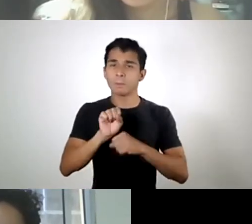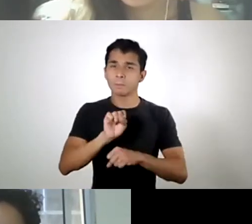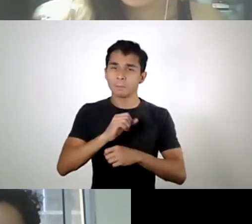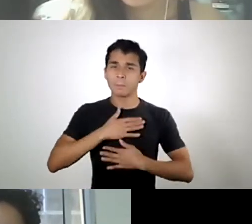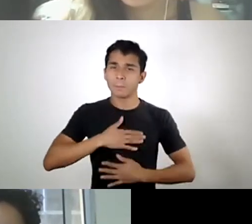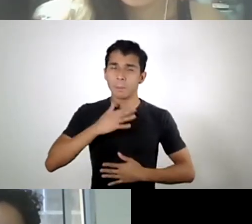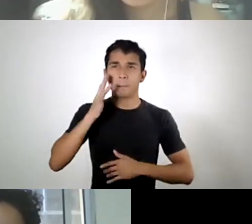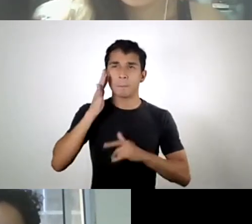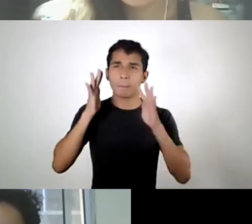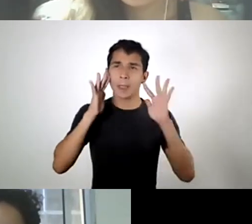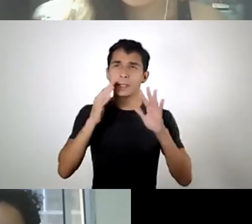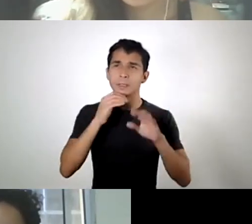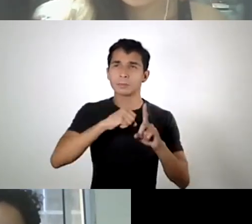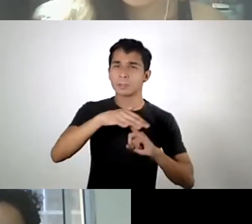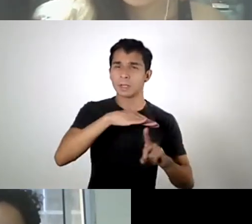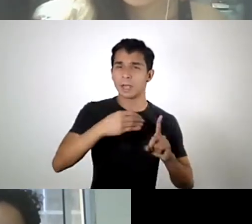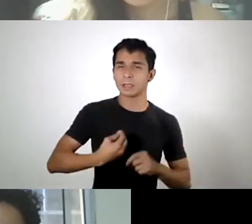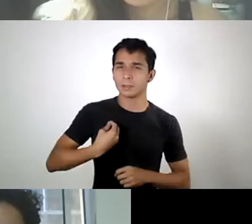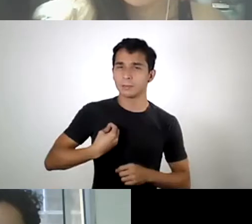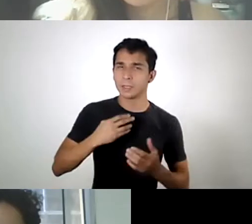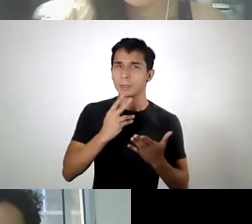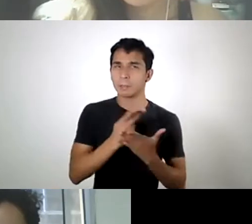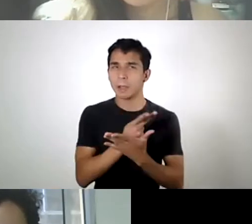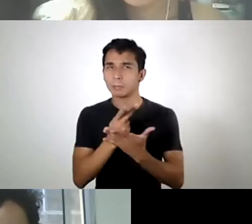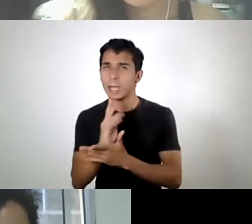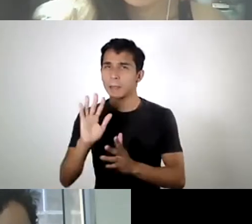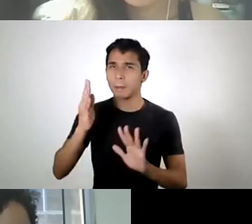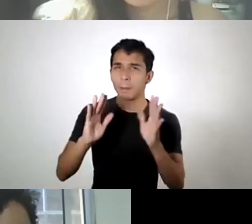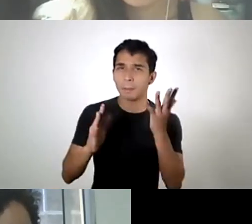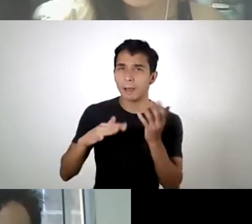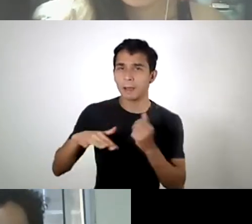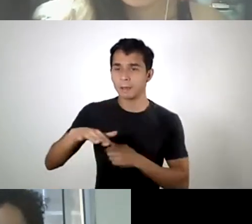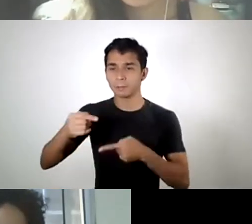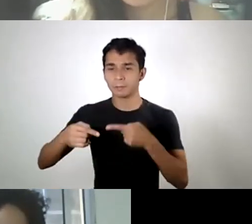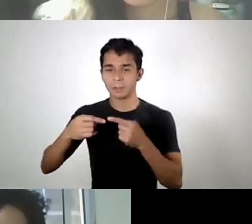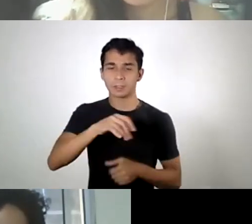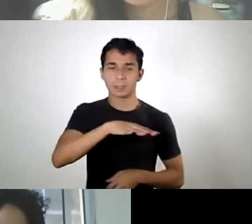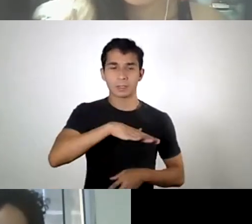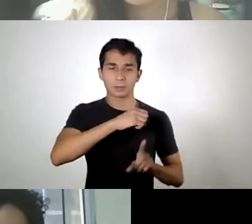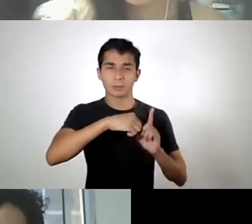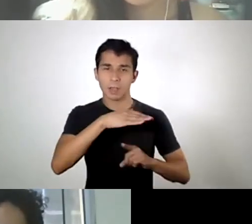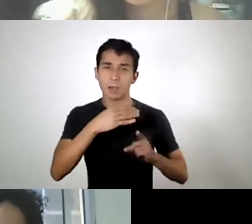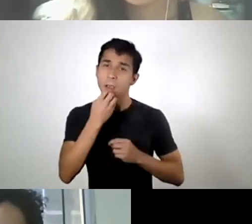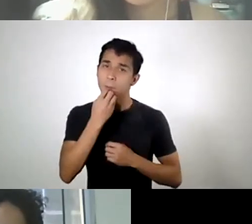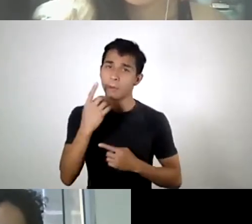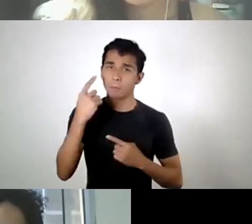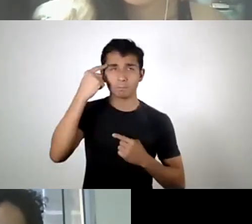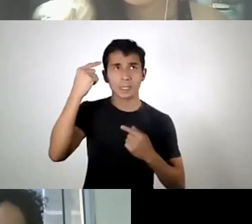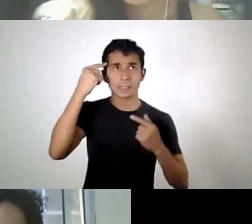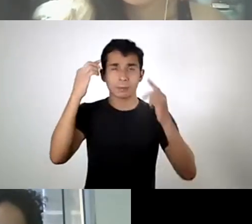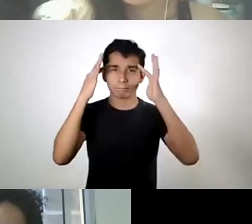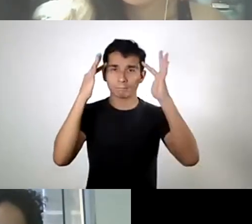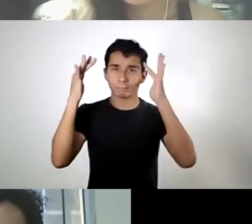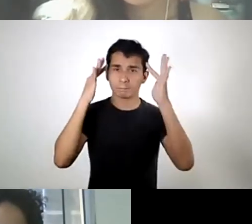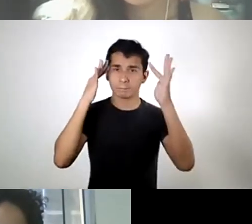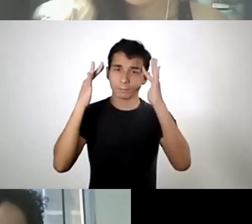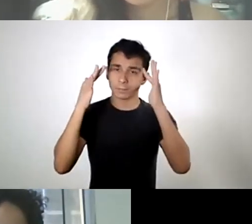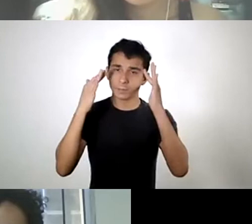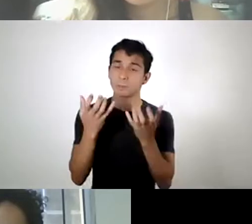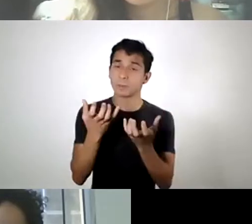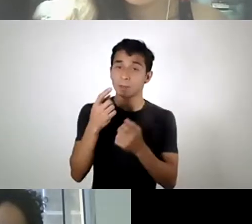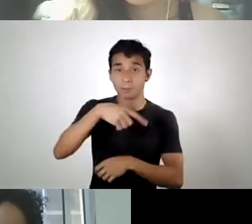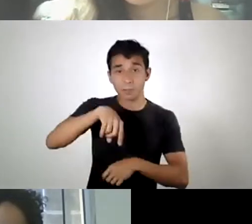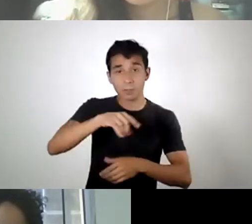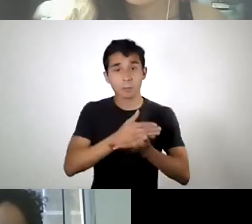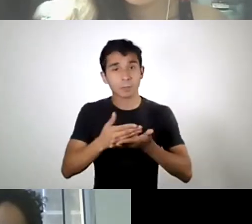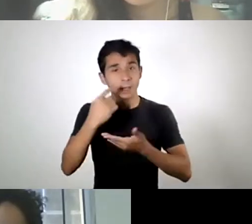na nossa sociedade, enfim, questões políticas e sociais. Então, eu queria que vocês começassem a pensar quantas autoras